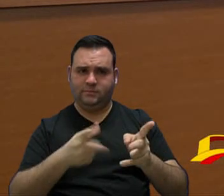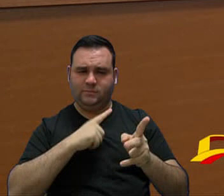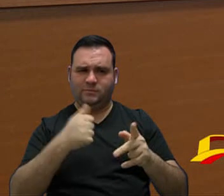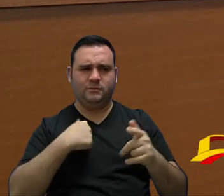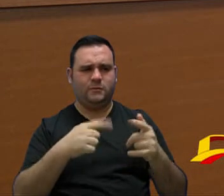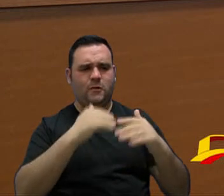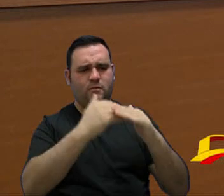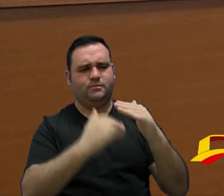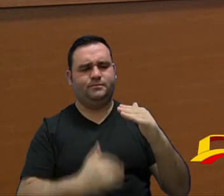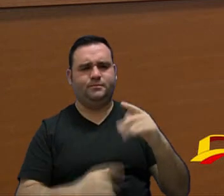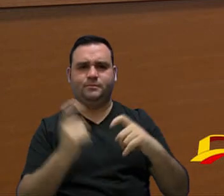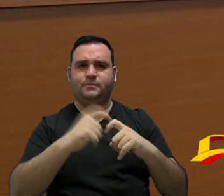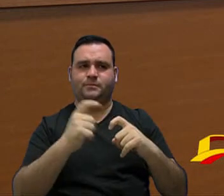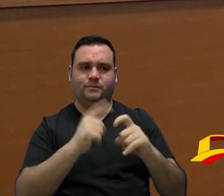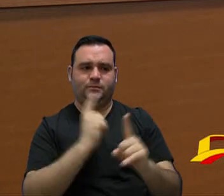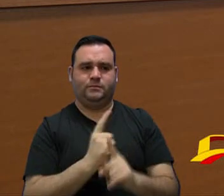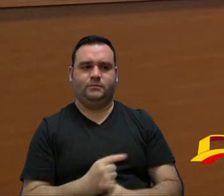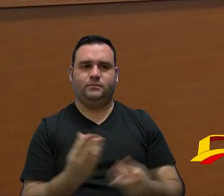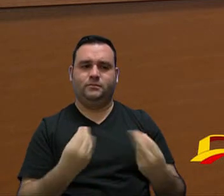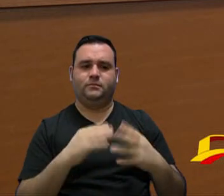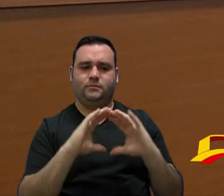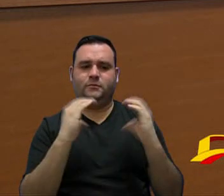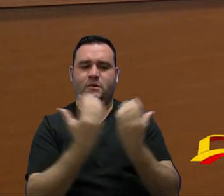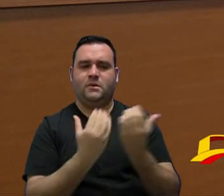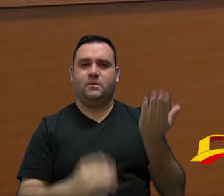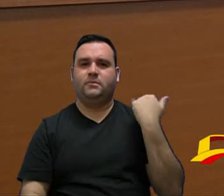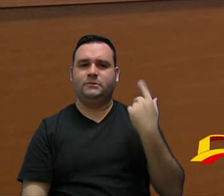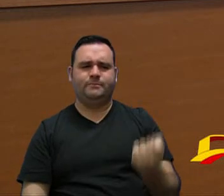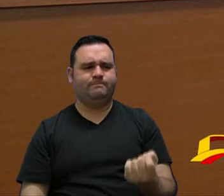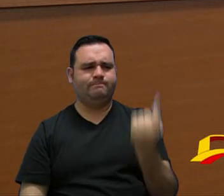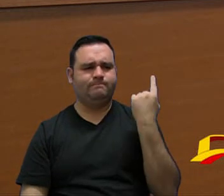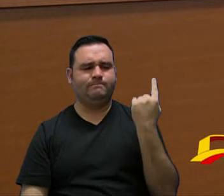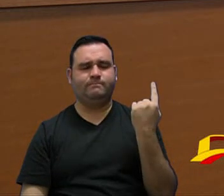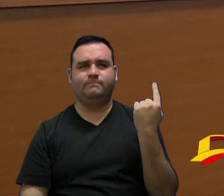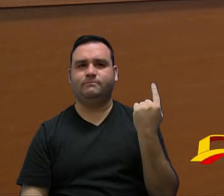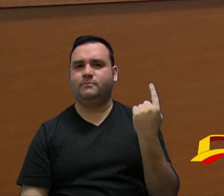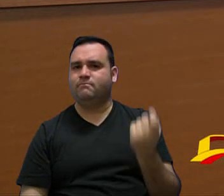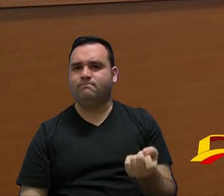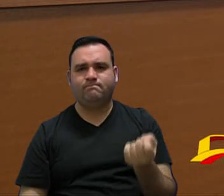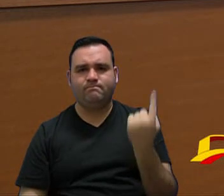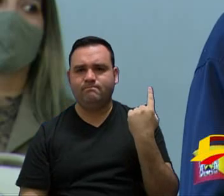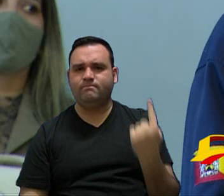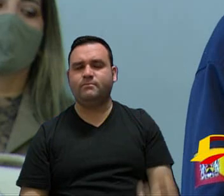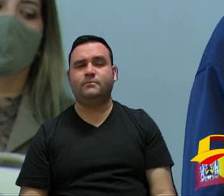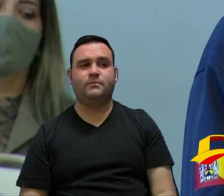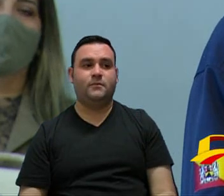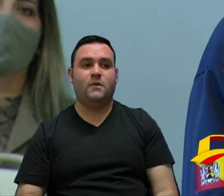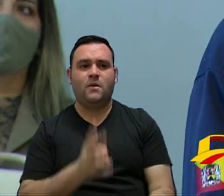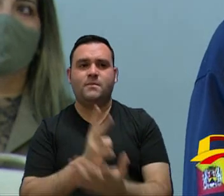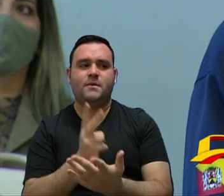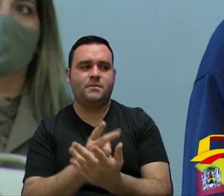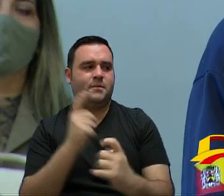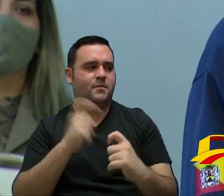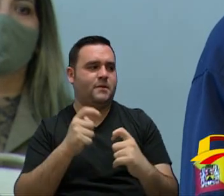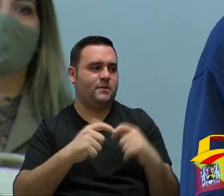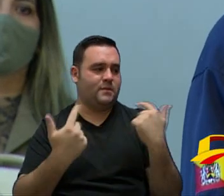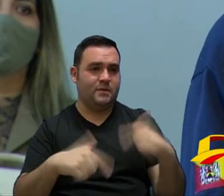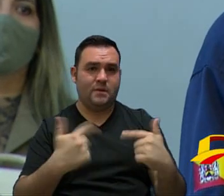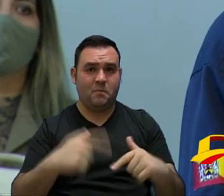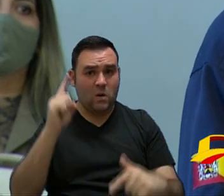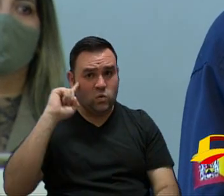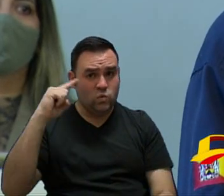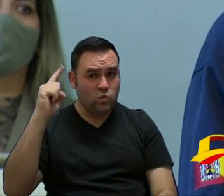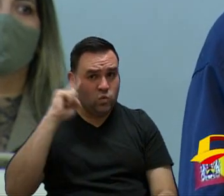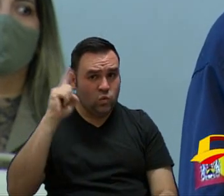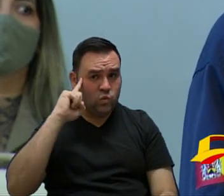que eu vi escala achei escala de médicos que eu recebi aqui na câmera as estranho em cima né o mesmo médico faz trabalho a